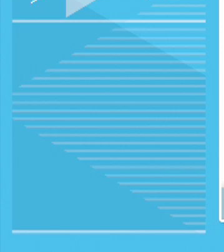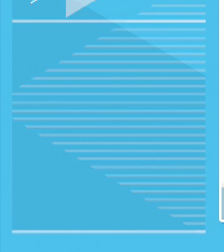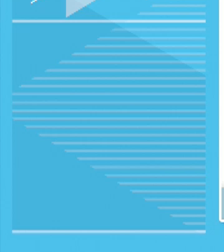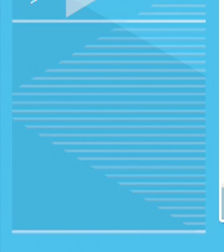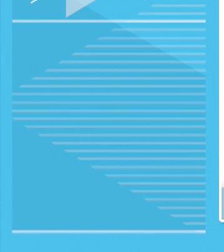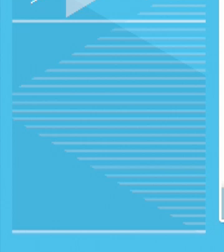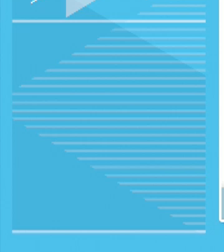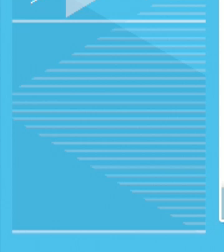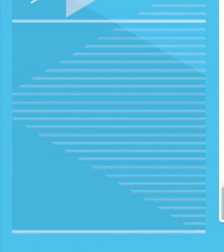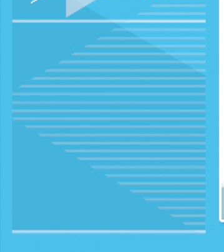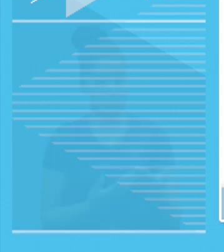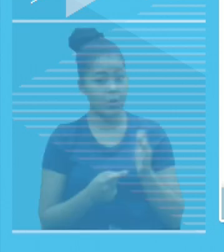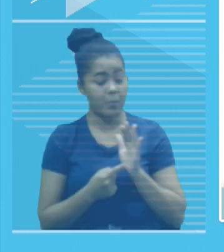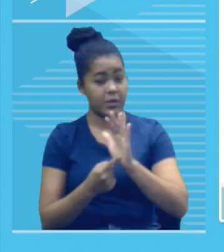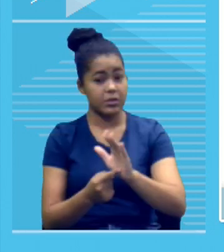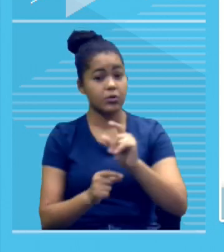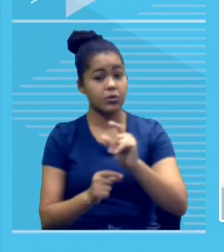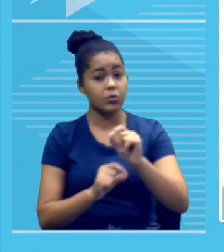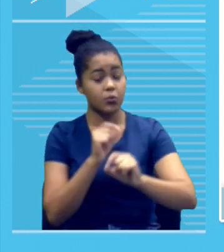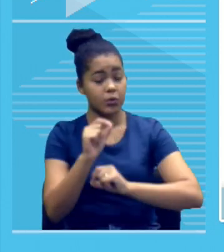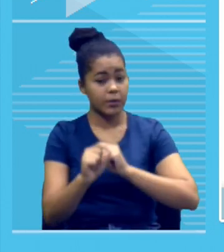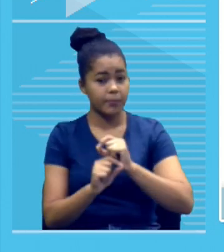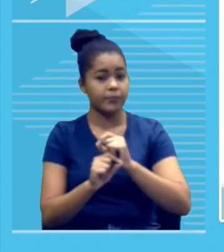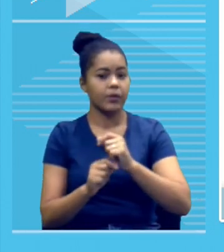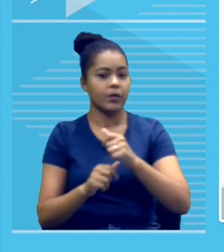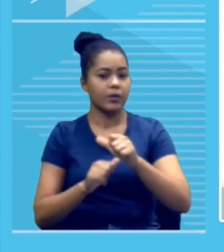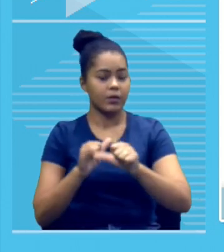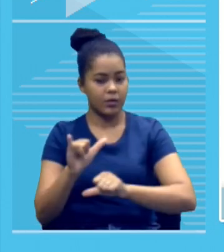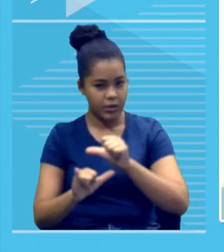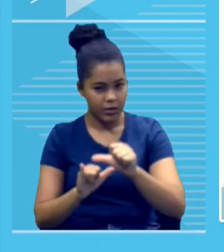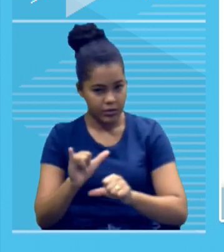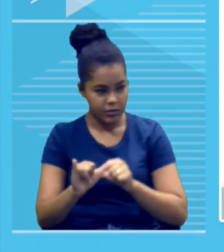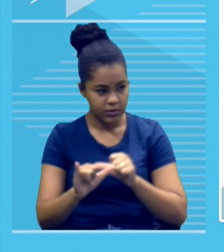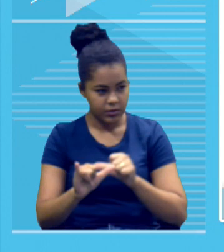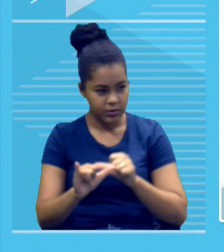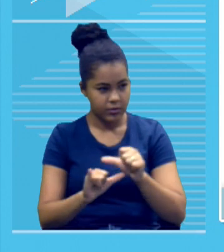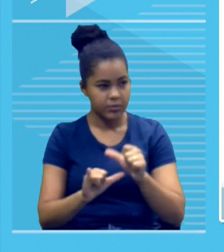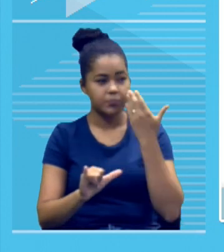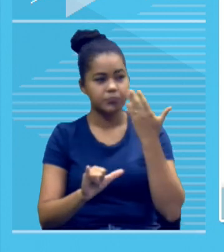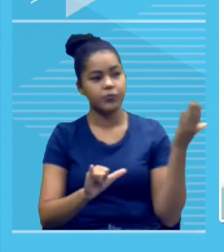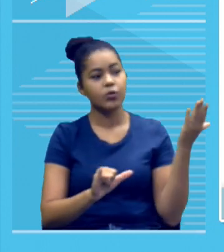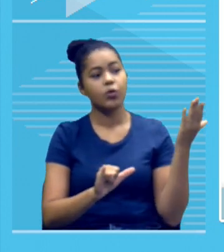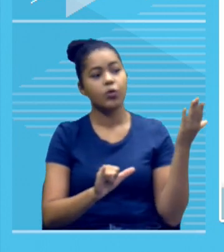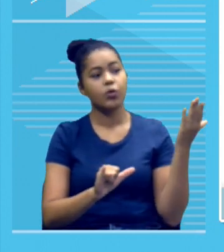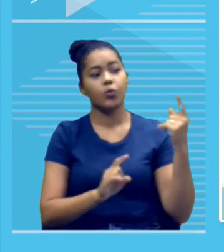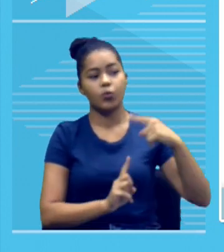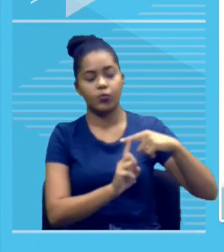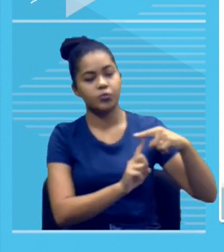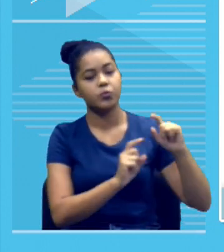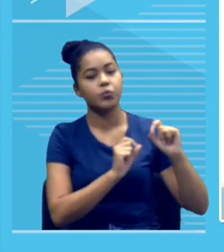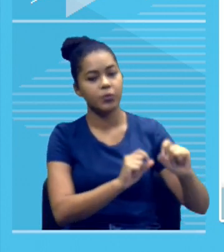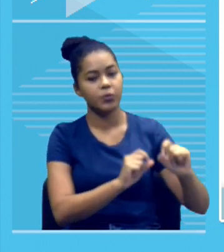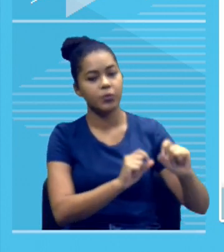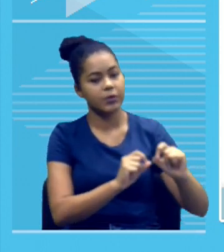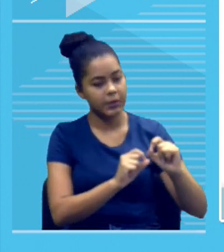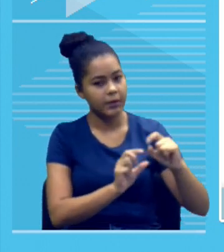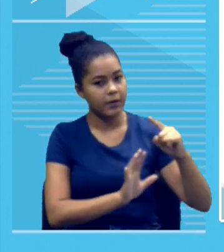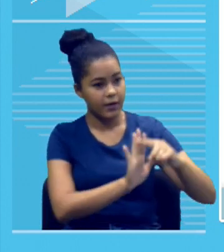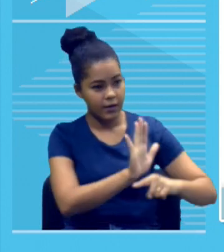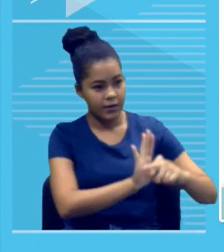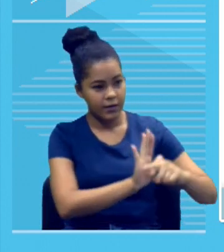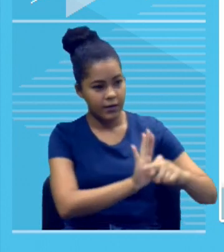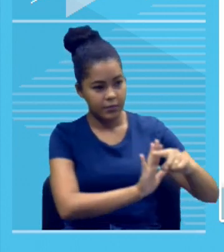estão mostrando aí para vocês a reação de substituição. E por último, nós temos a eliminação. Ora,